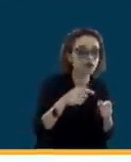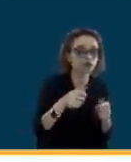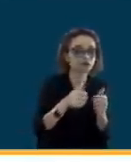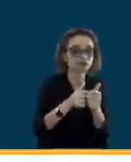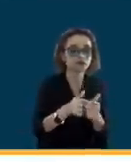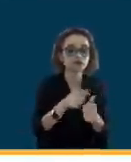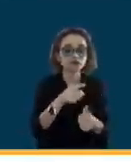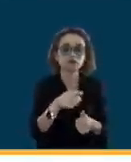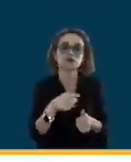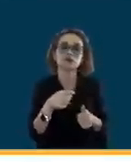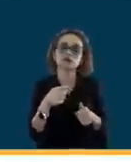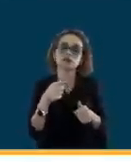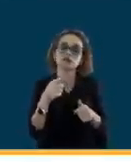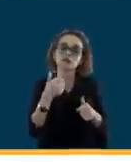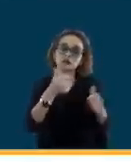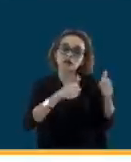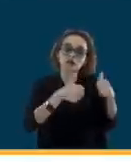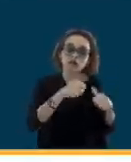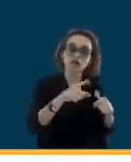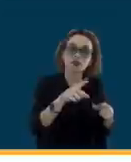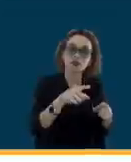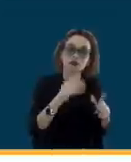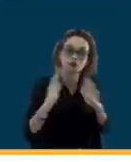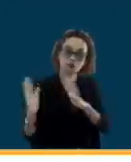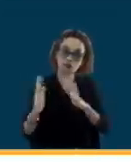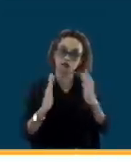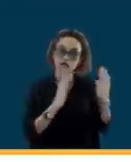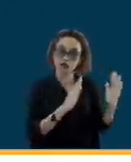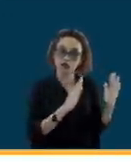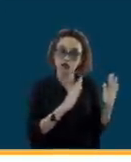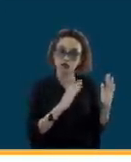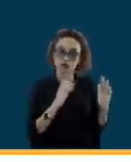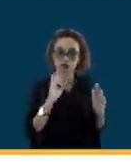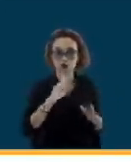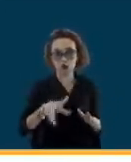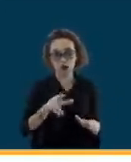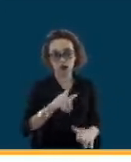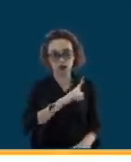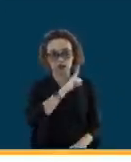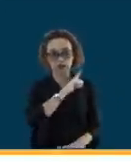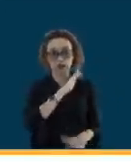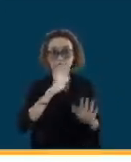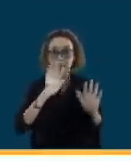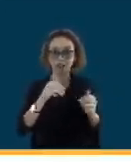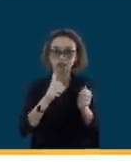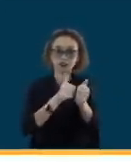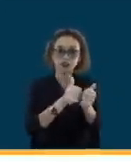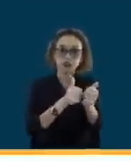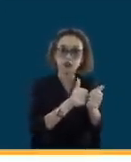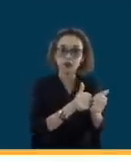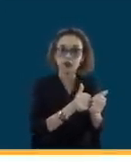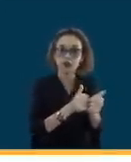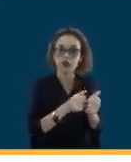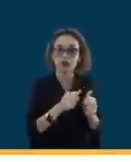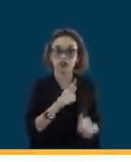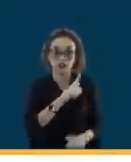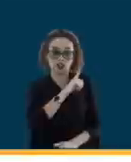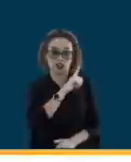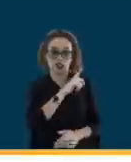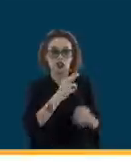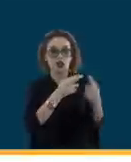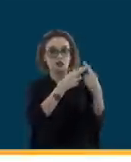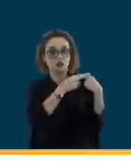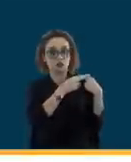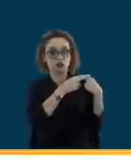ser um processo, eu não diria de gestão, mas é de acompanhamento, porque a gestão é de responsabilidade do